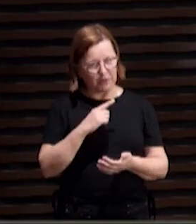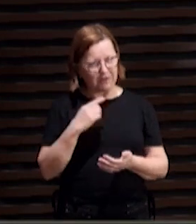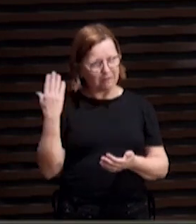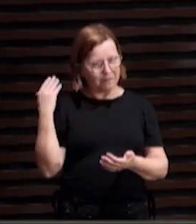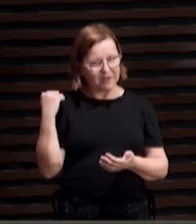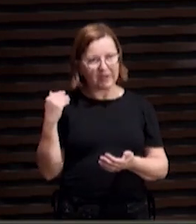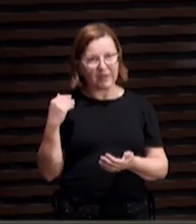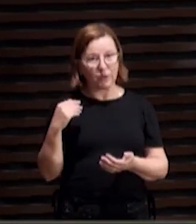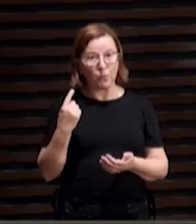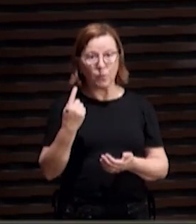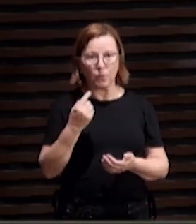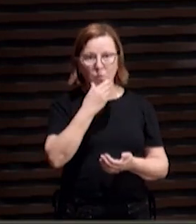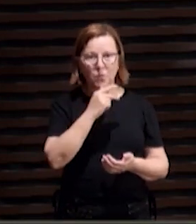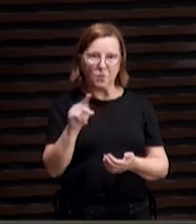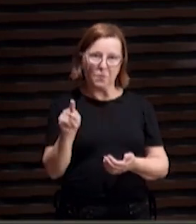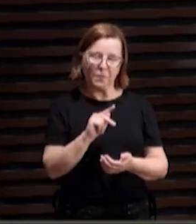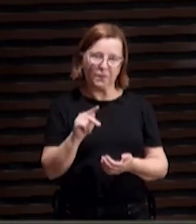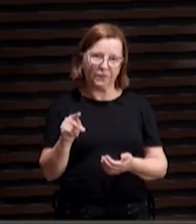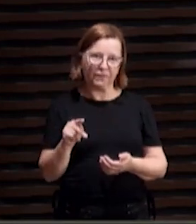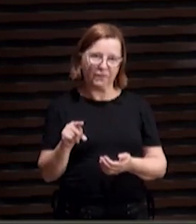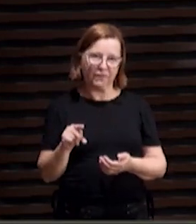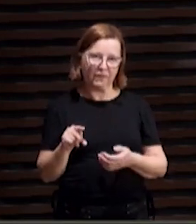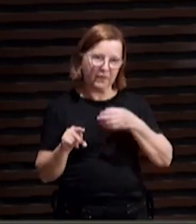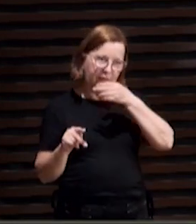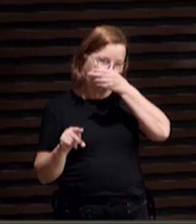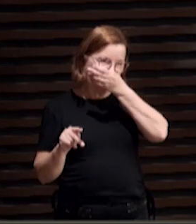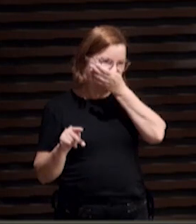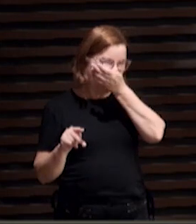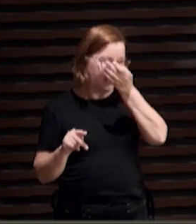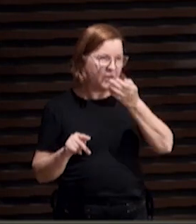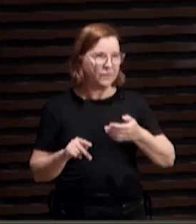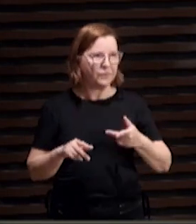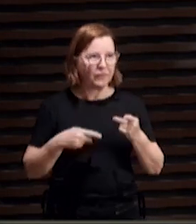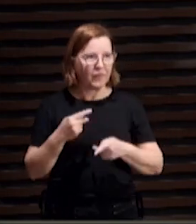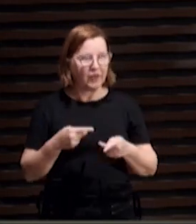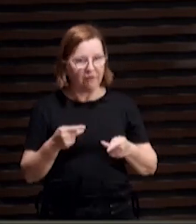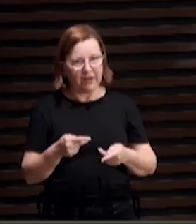de um professor de aleitamento materno